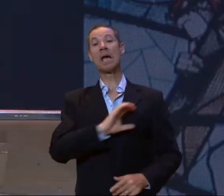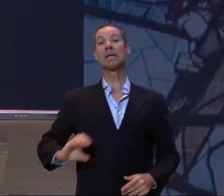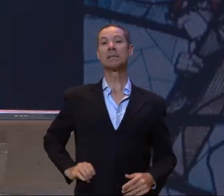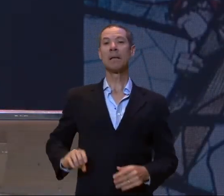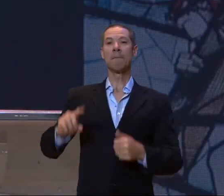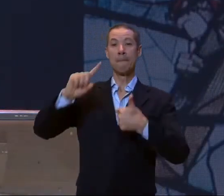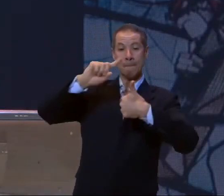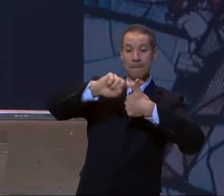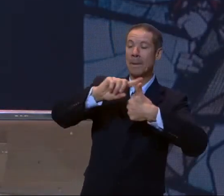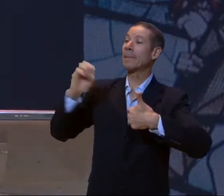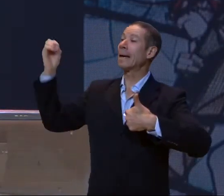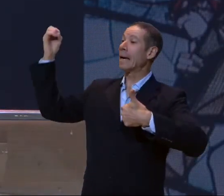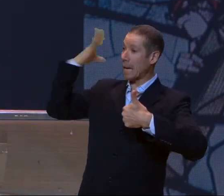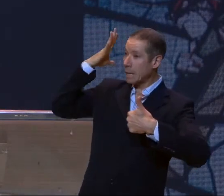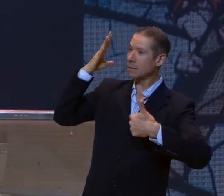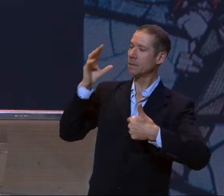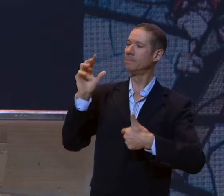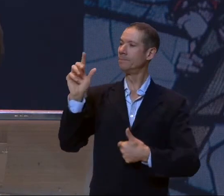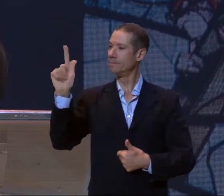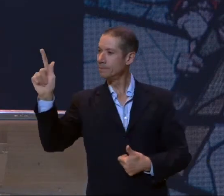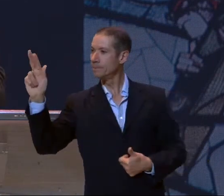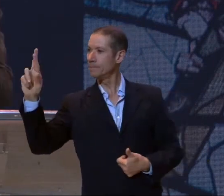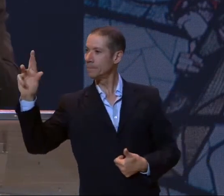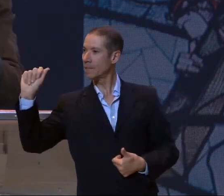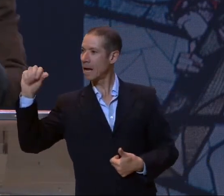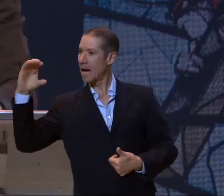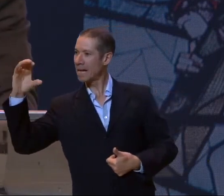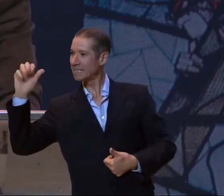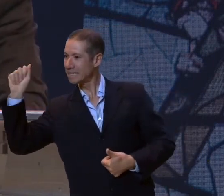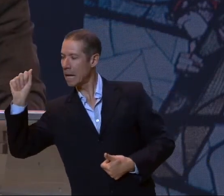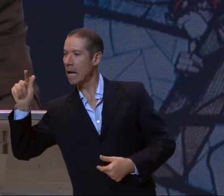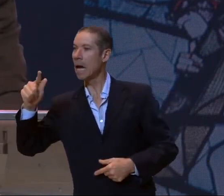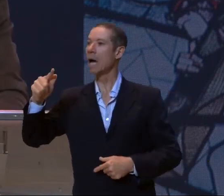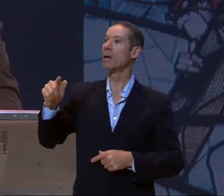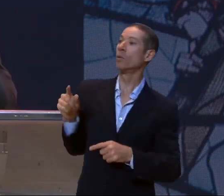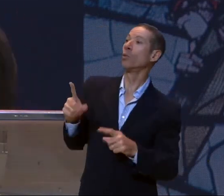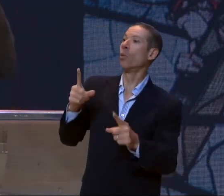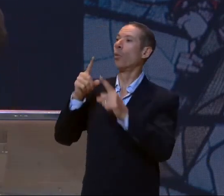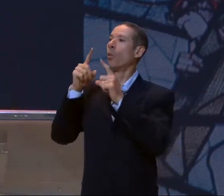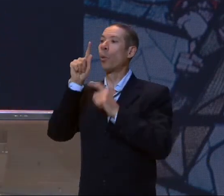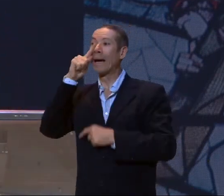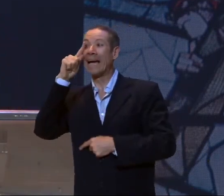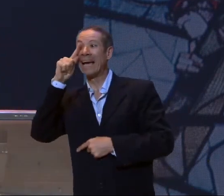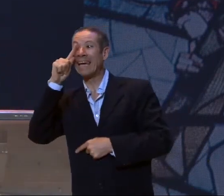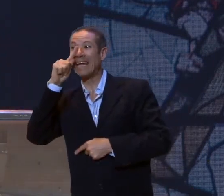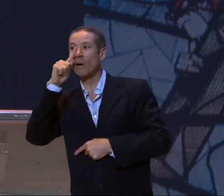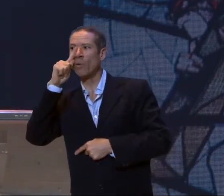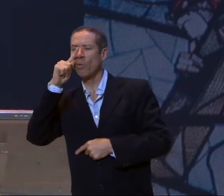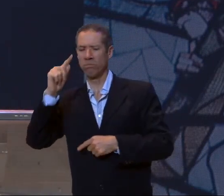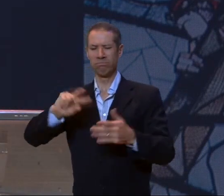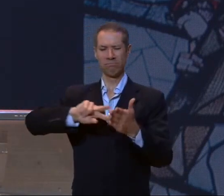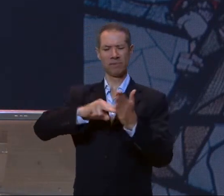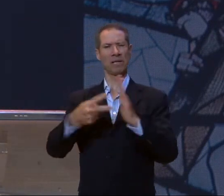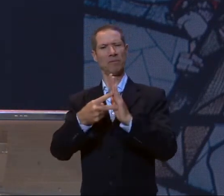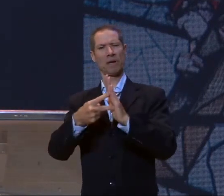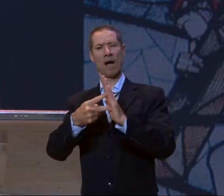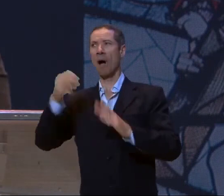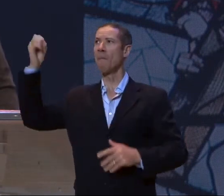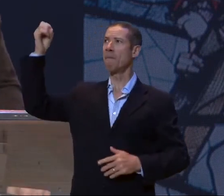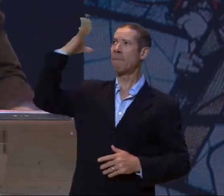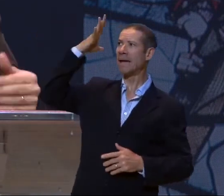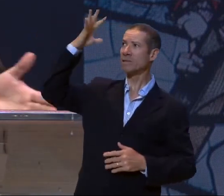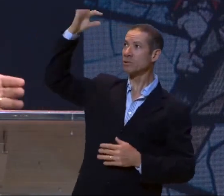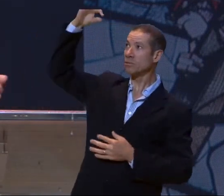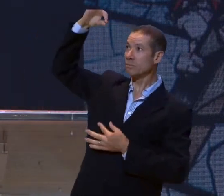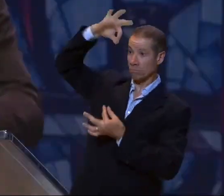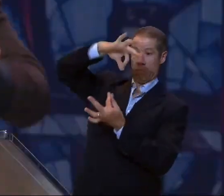graça. A palavra graça no grego é charis. O que é isso? É uma bênção espiritual